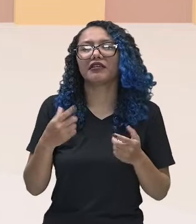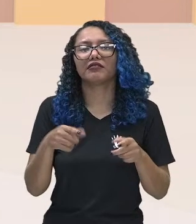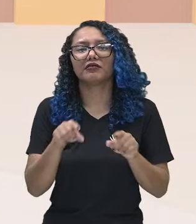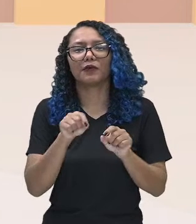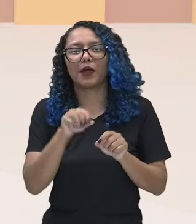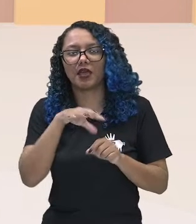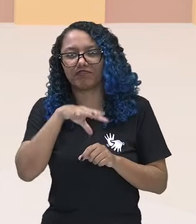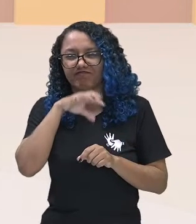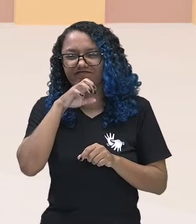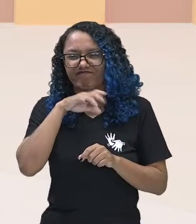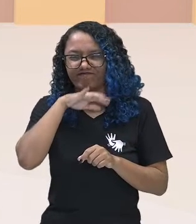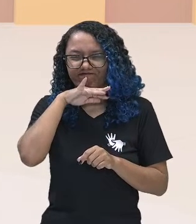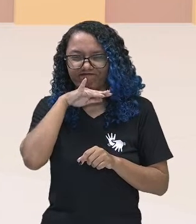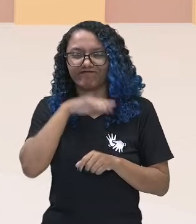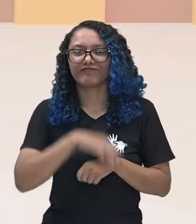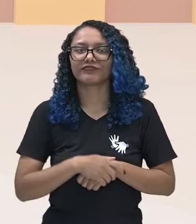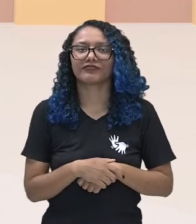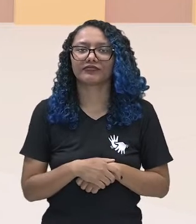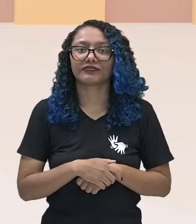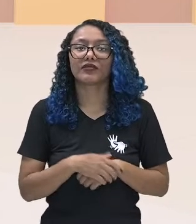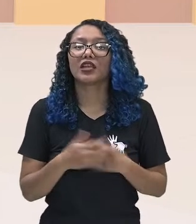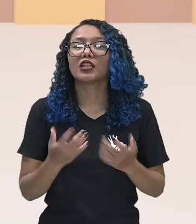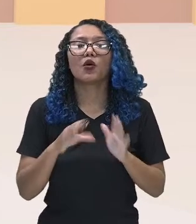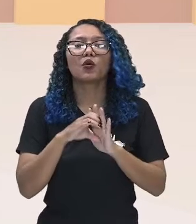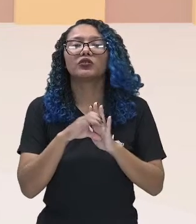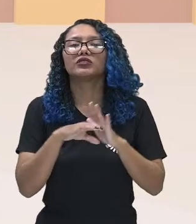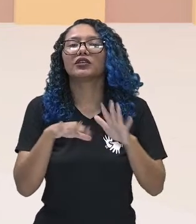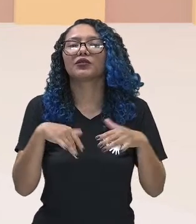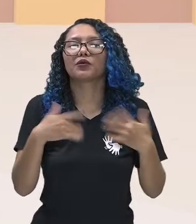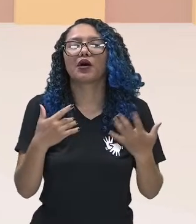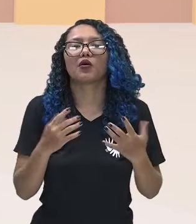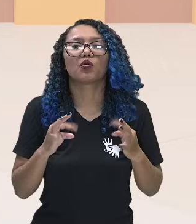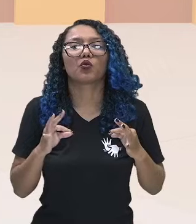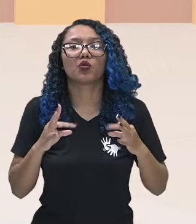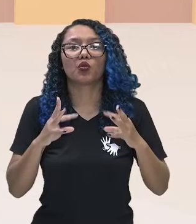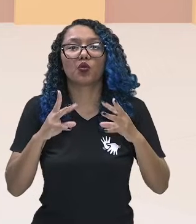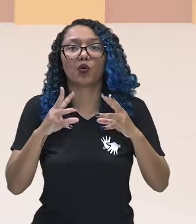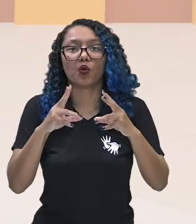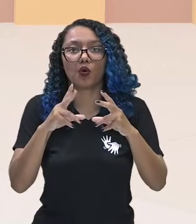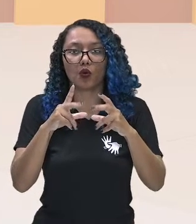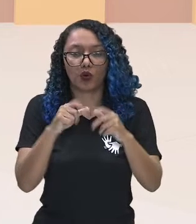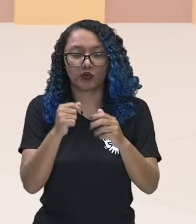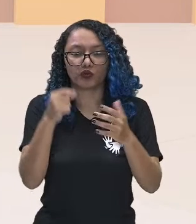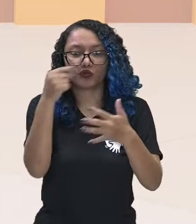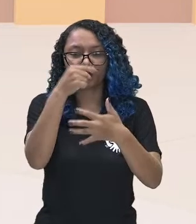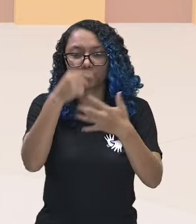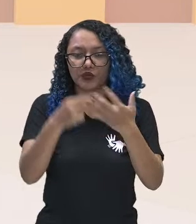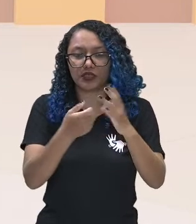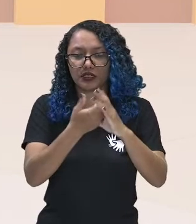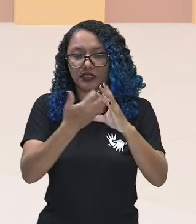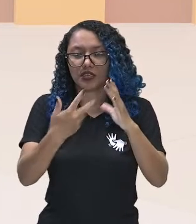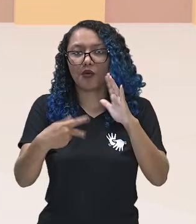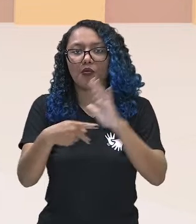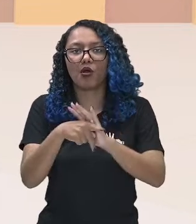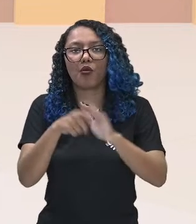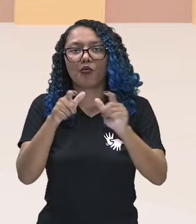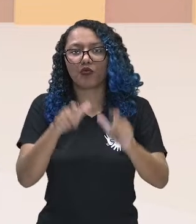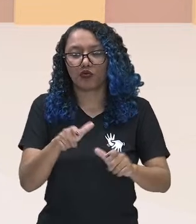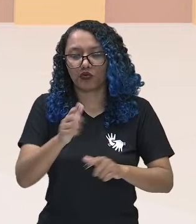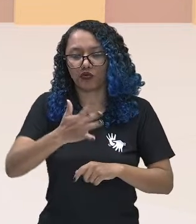paisagem, pode ser definida como todos os elementos do espaço, tá bom? Que os nossos sentidos eles conseguem